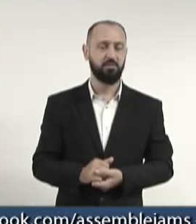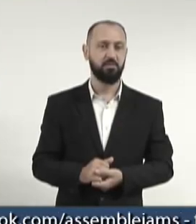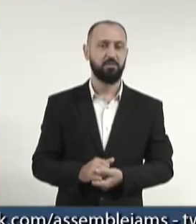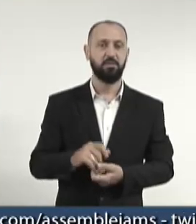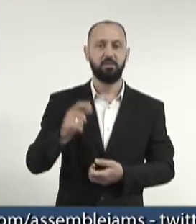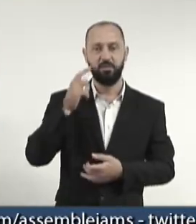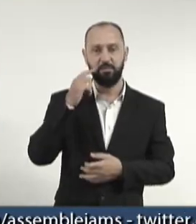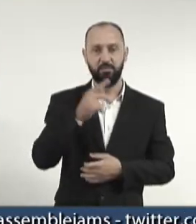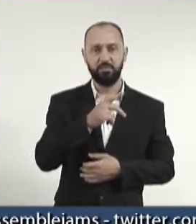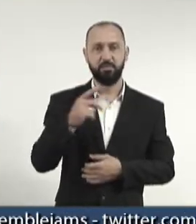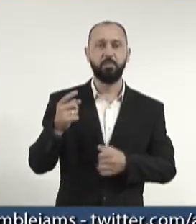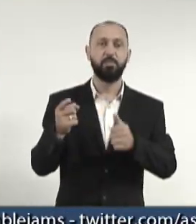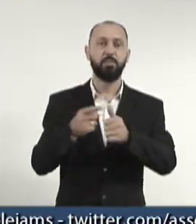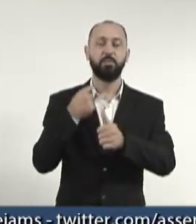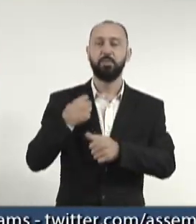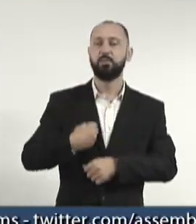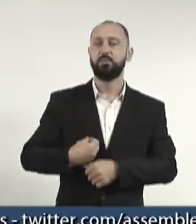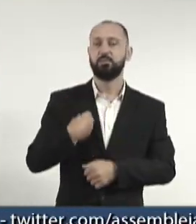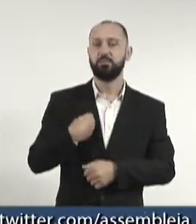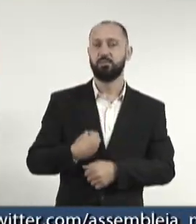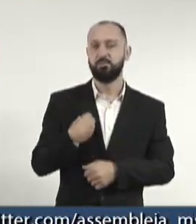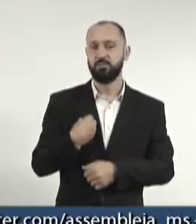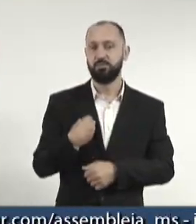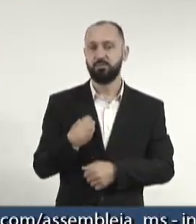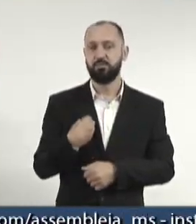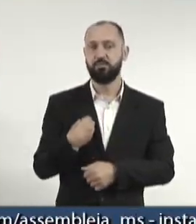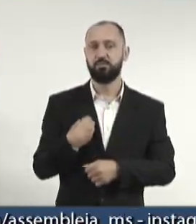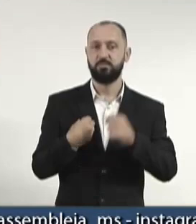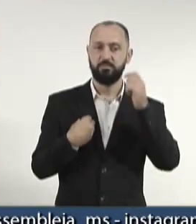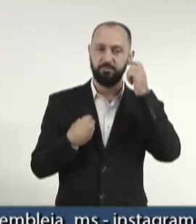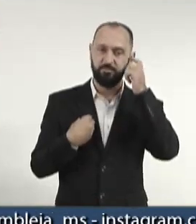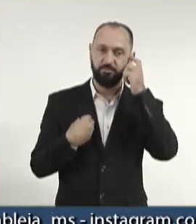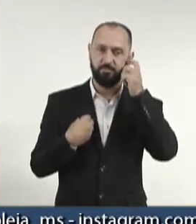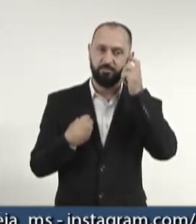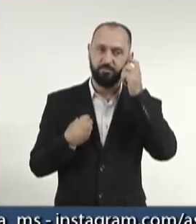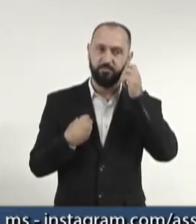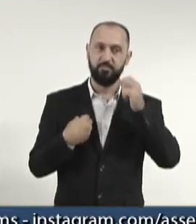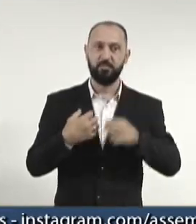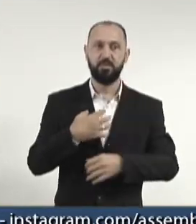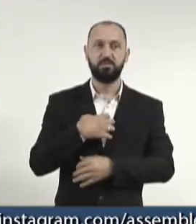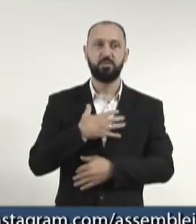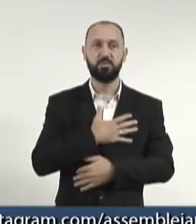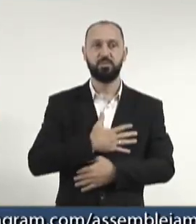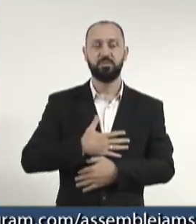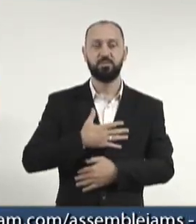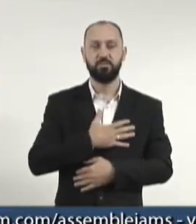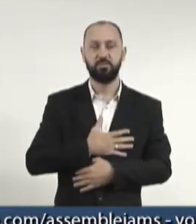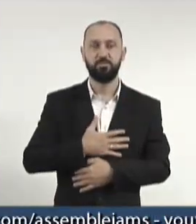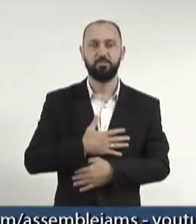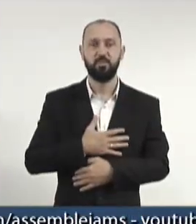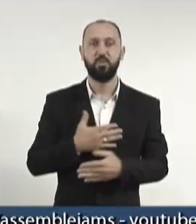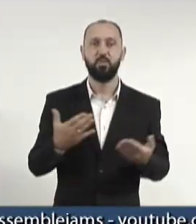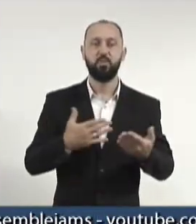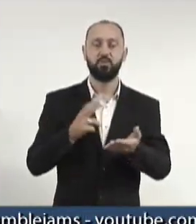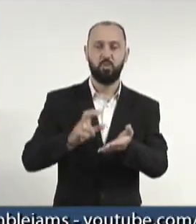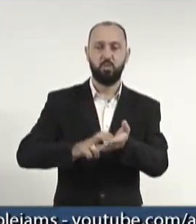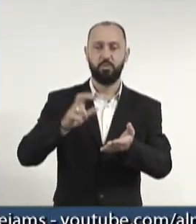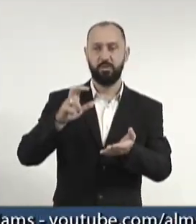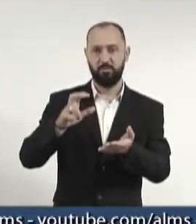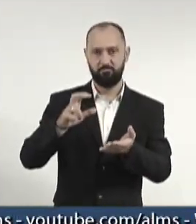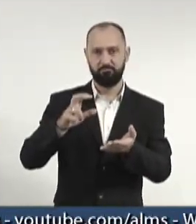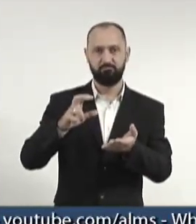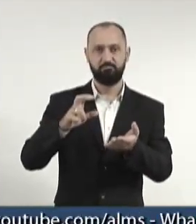Senhor presidente, primeiro fazer um registro que me deixa extremamente satisfeito. Hoje cedo recebi